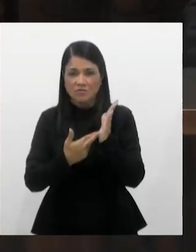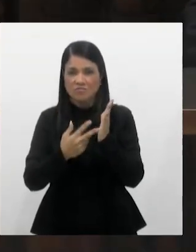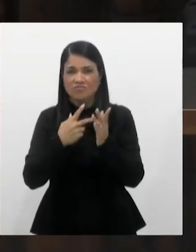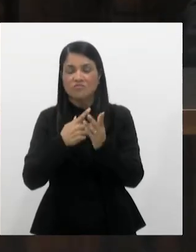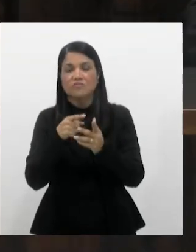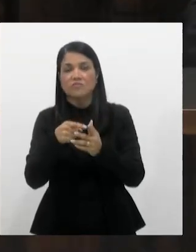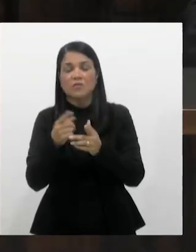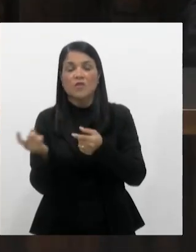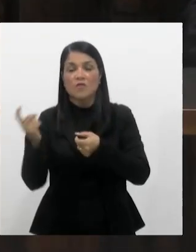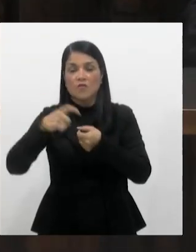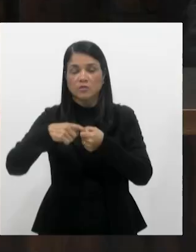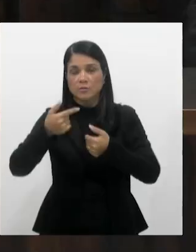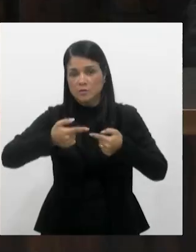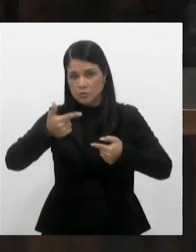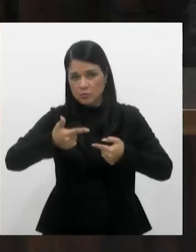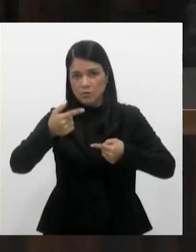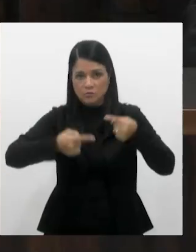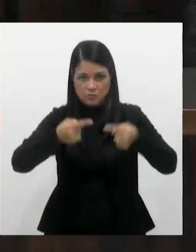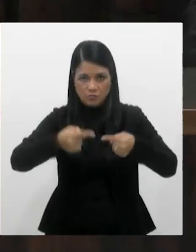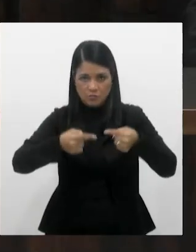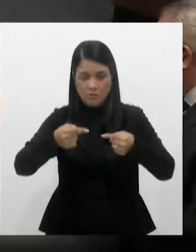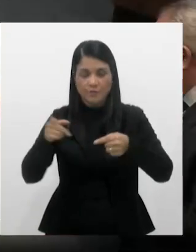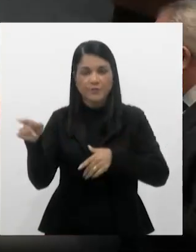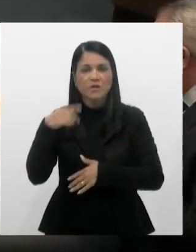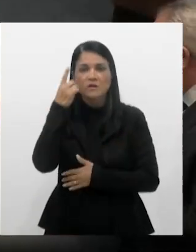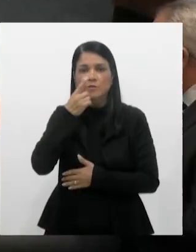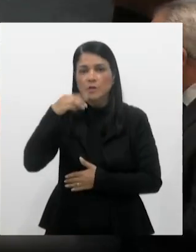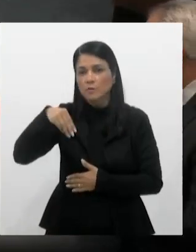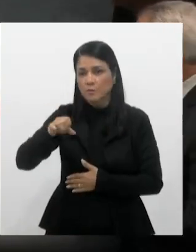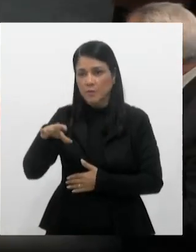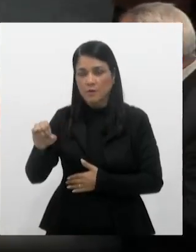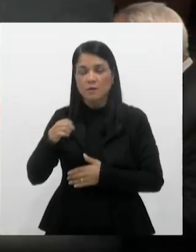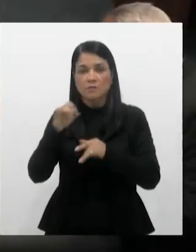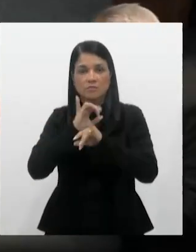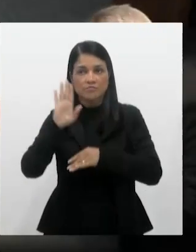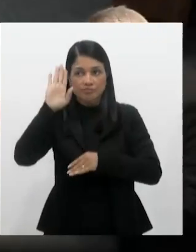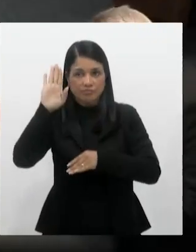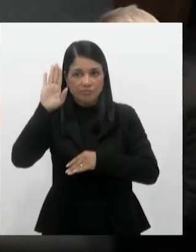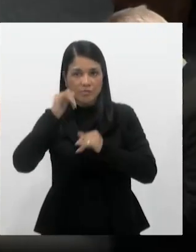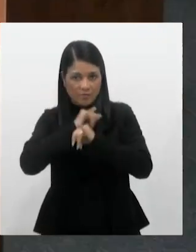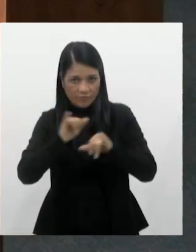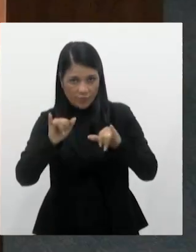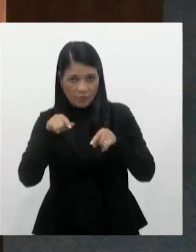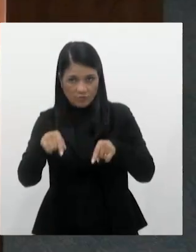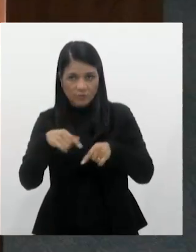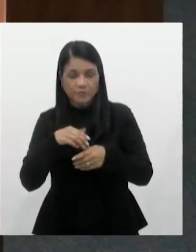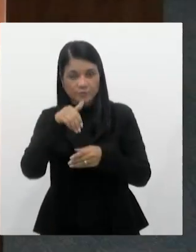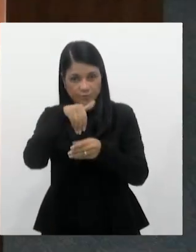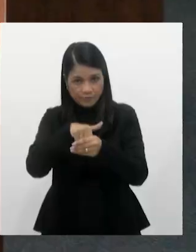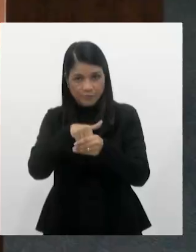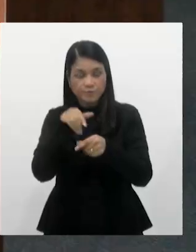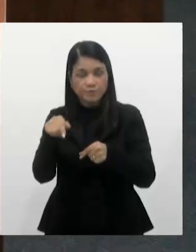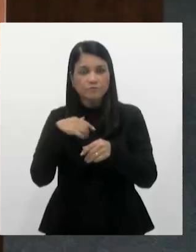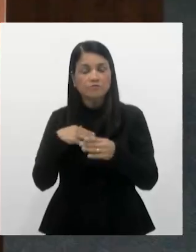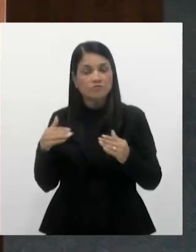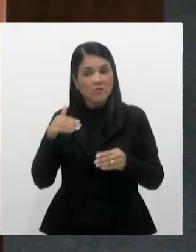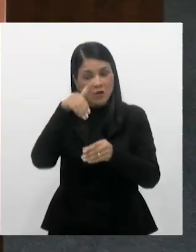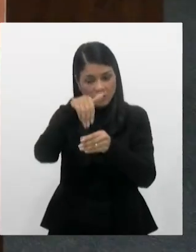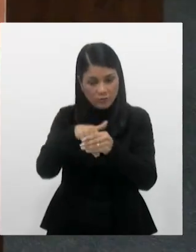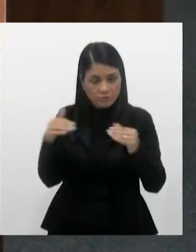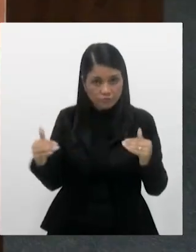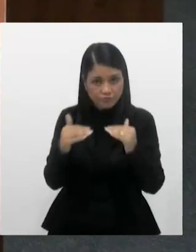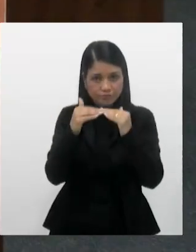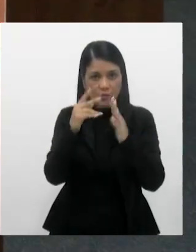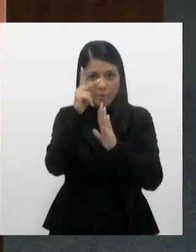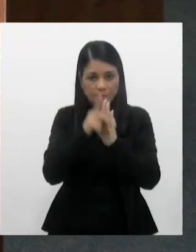para a segunda discussão. Deputado Carlos Mink. Declaração de voto, declaração presidente. de voto. Quero dizer que eu votei favoravelmente ao